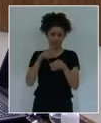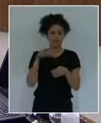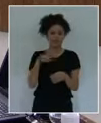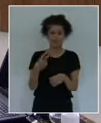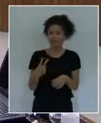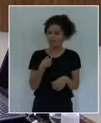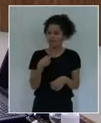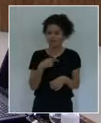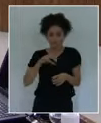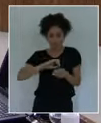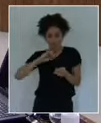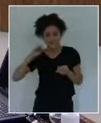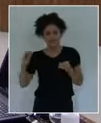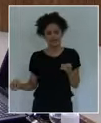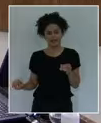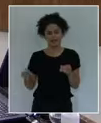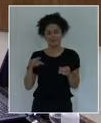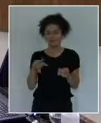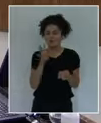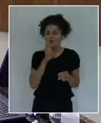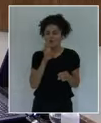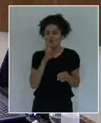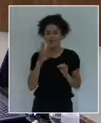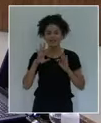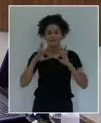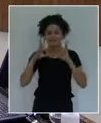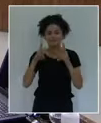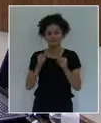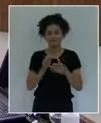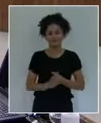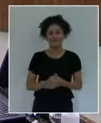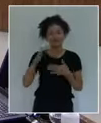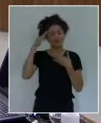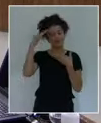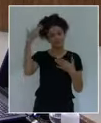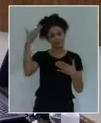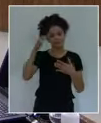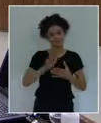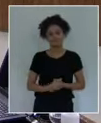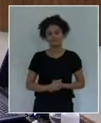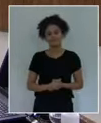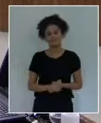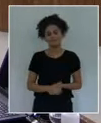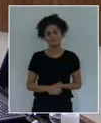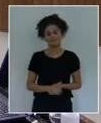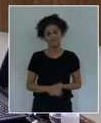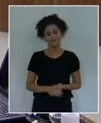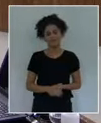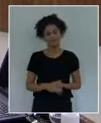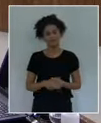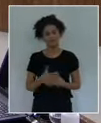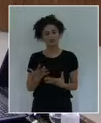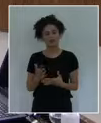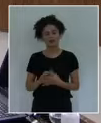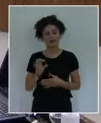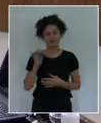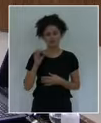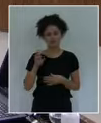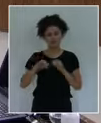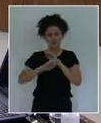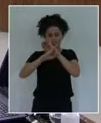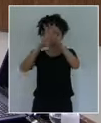fora. É uma pessoa que sabe de todos os pontos. Tá? Obrigado, Fiota. Obrigado. Ô, Fiota, só para falar da região lá